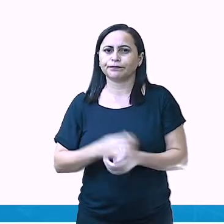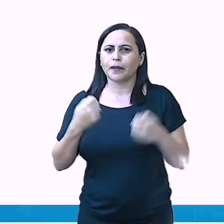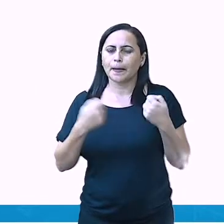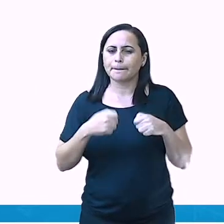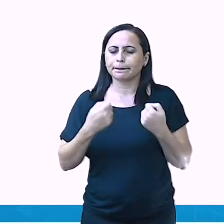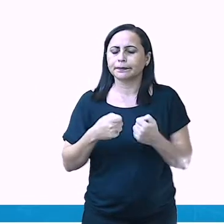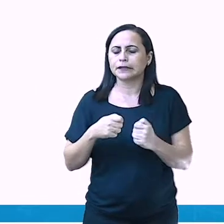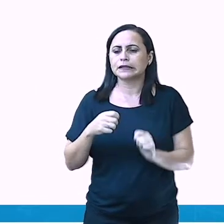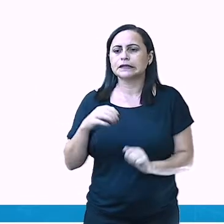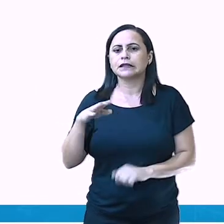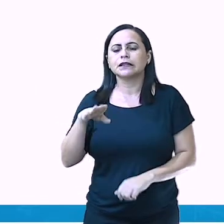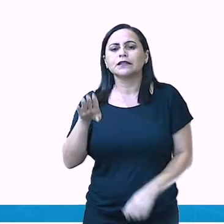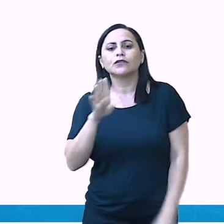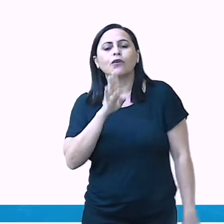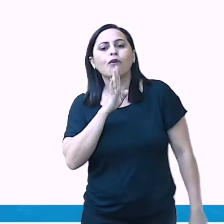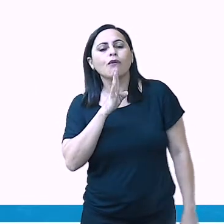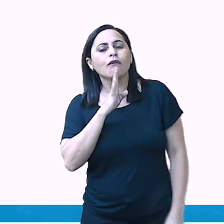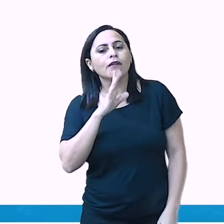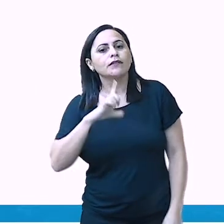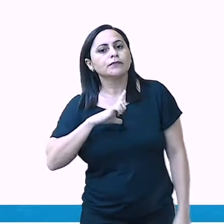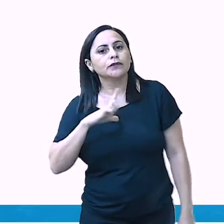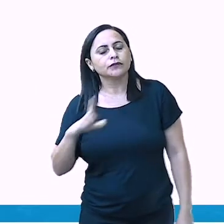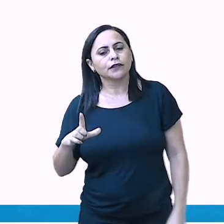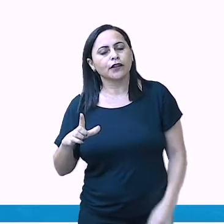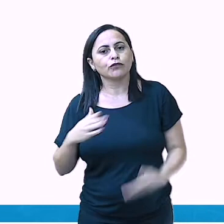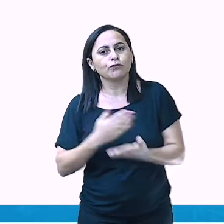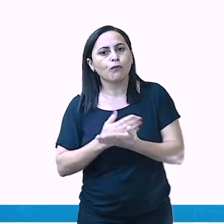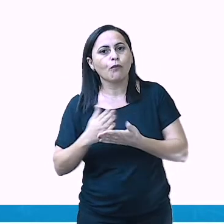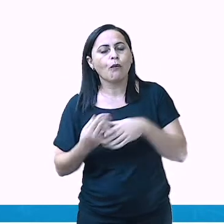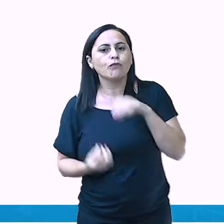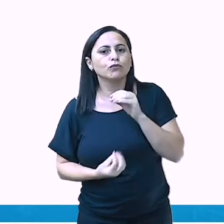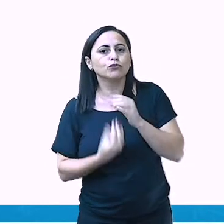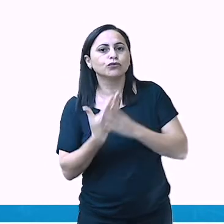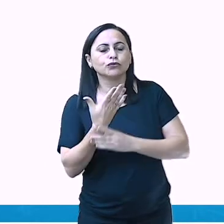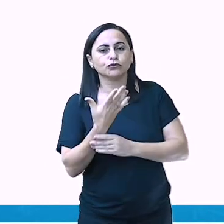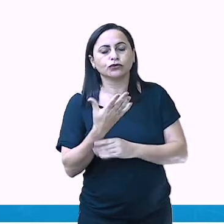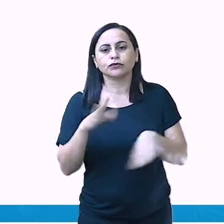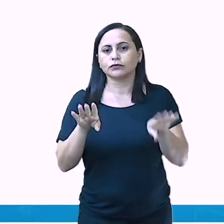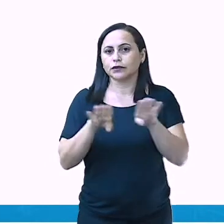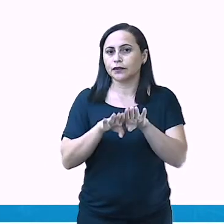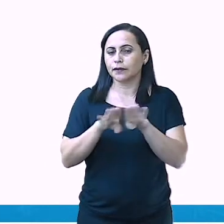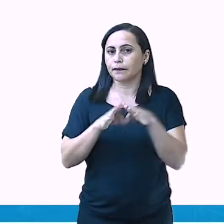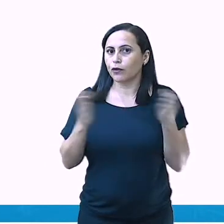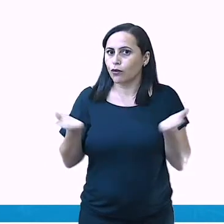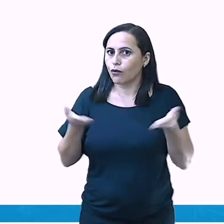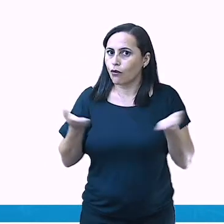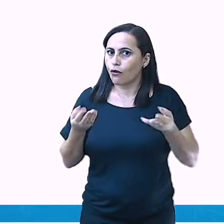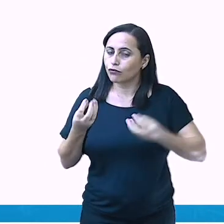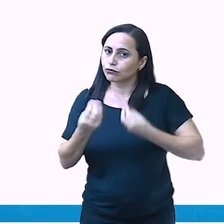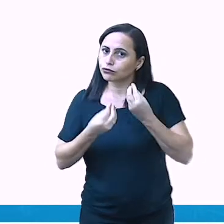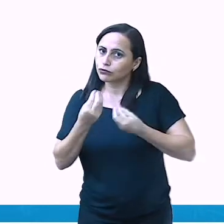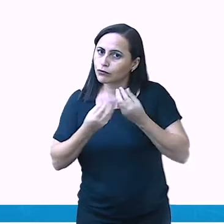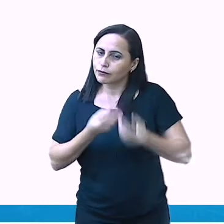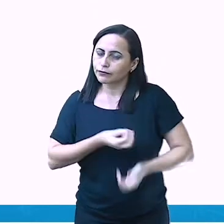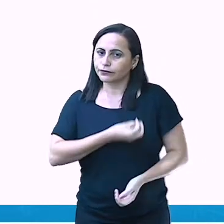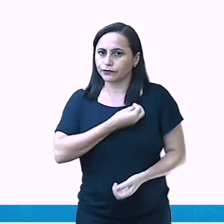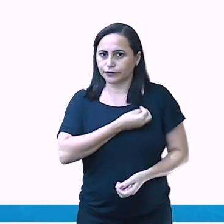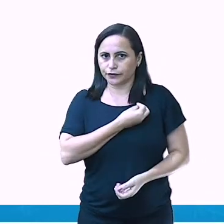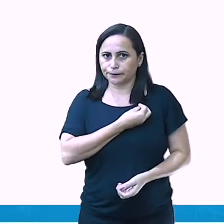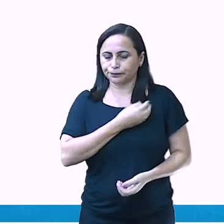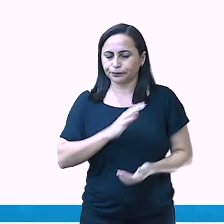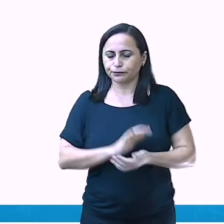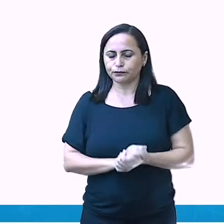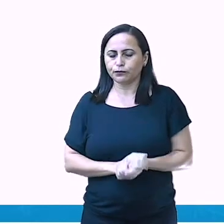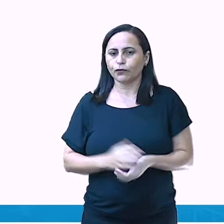esse conhecimento de como surgiu e também como nós vivemos hoje. Por isso, eu vou dividir essa aula em